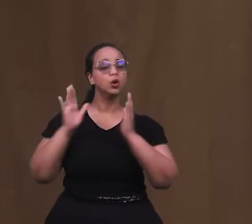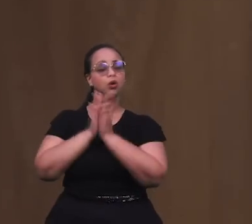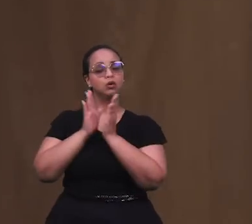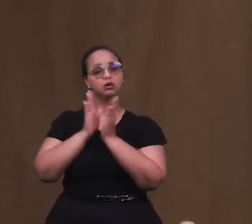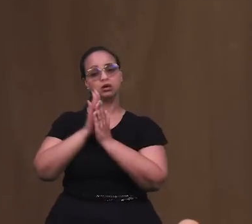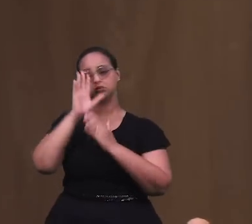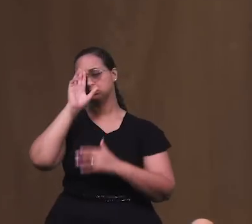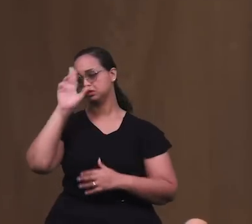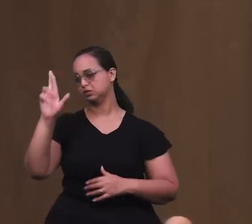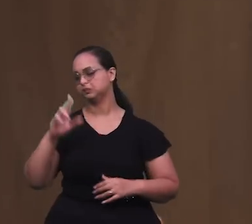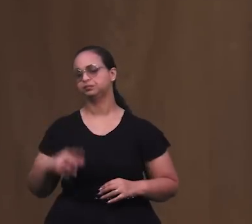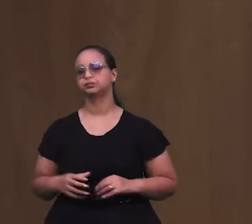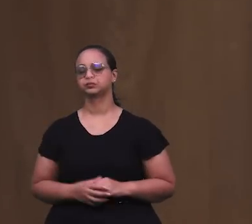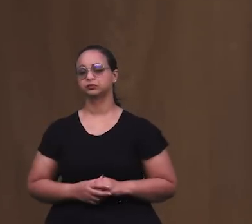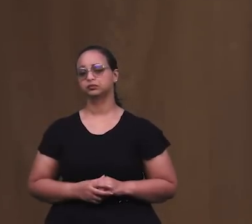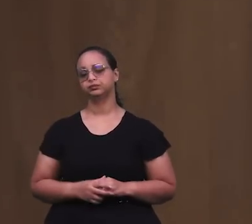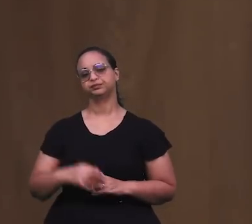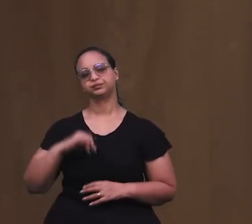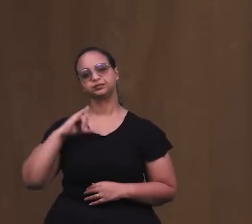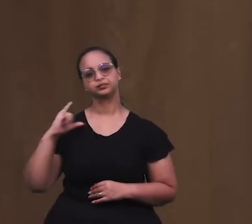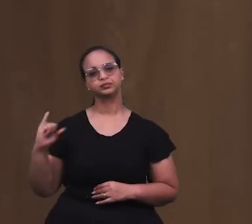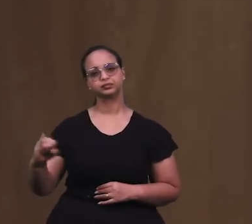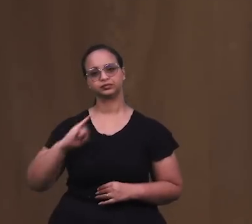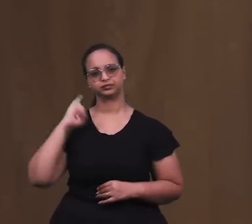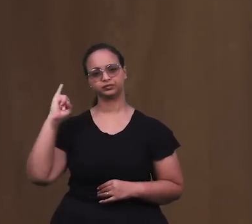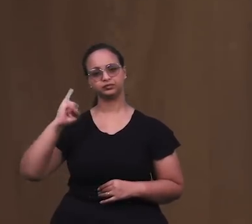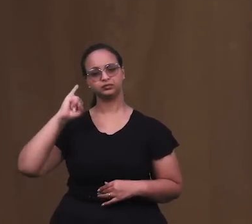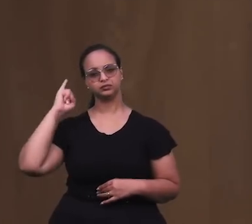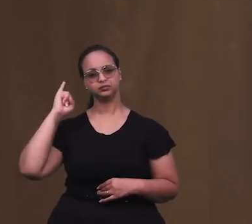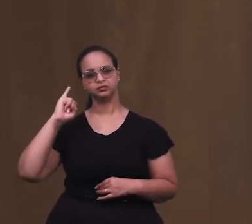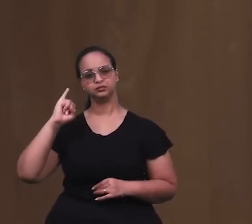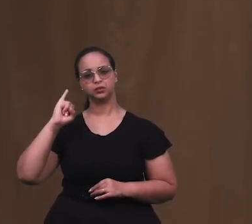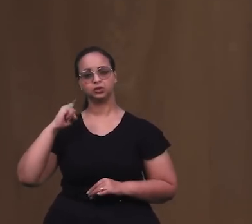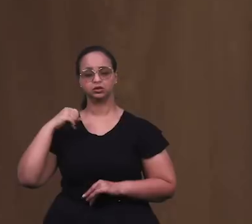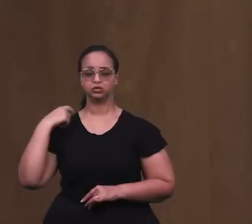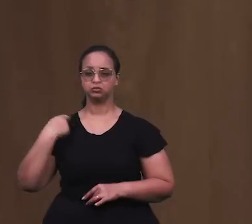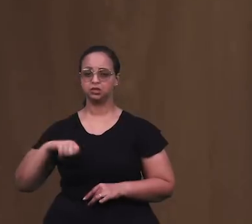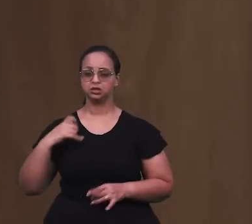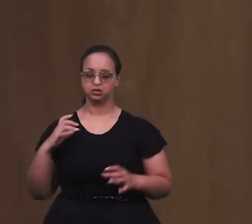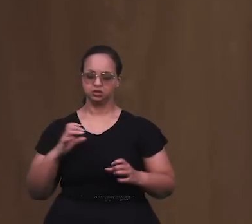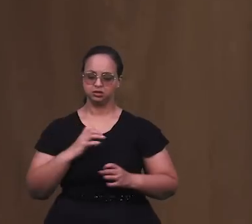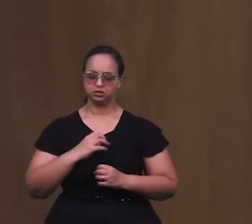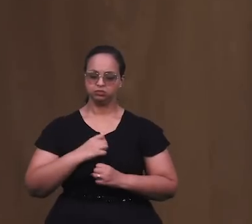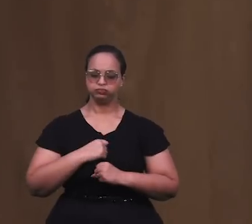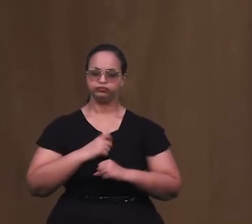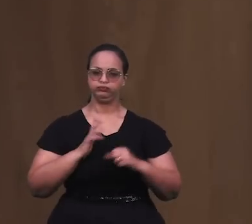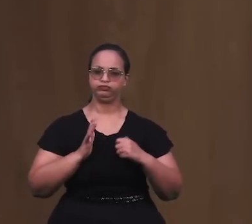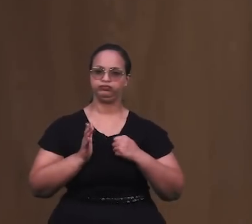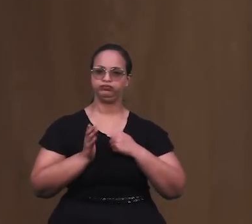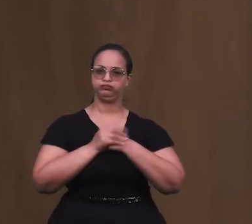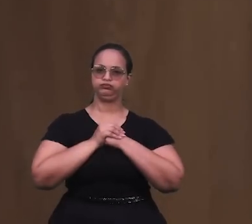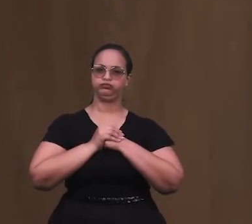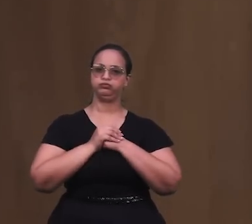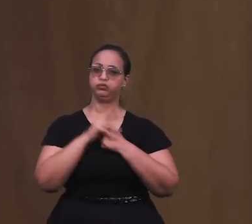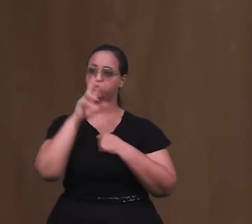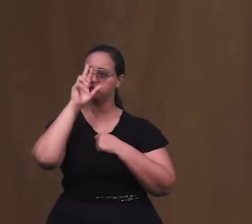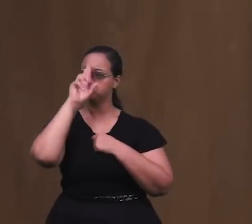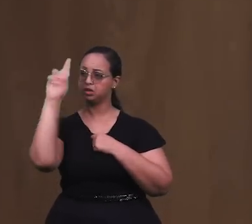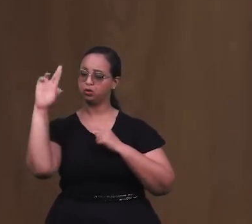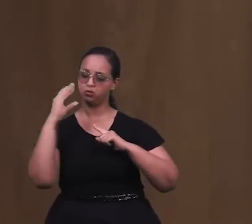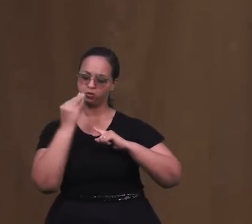é muito importante que essa ferida seja fechada e só o Senhor cuide